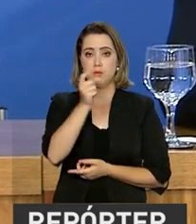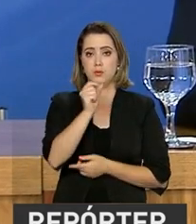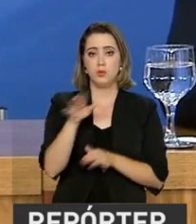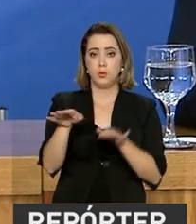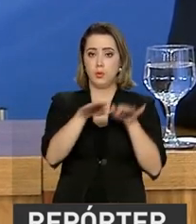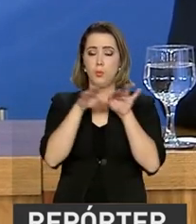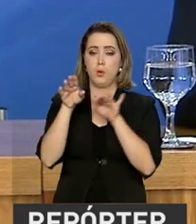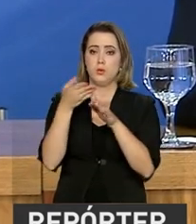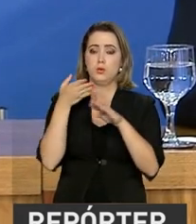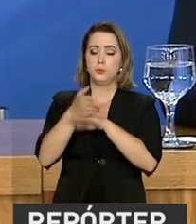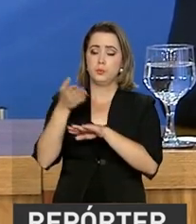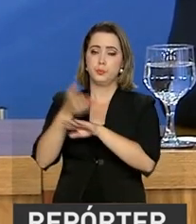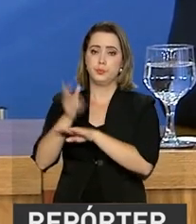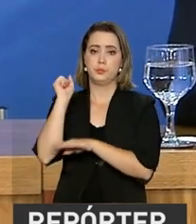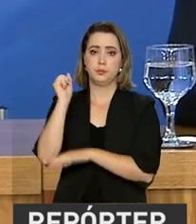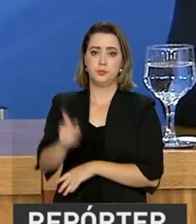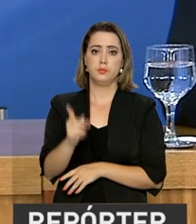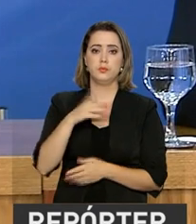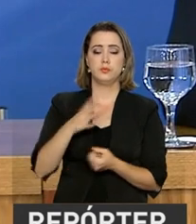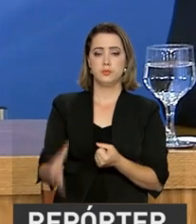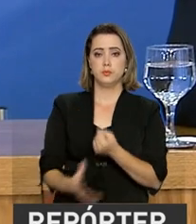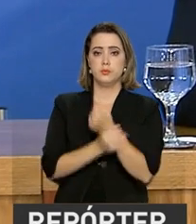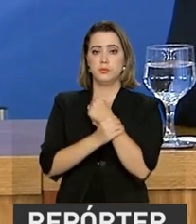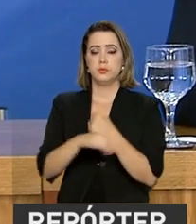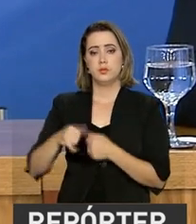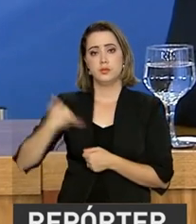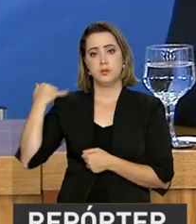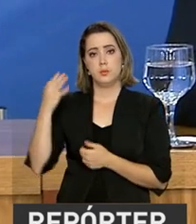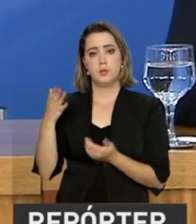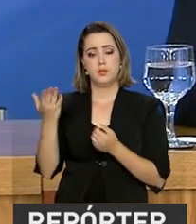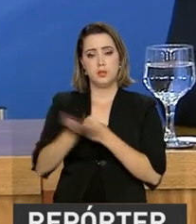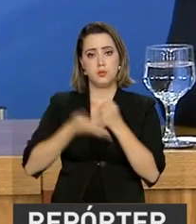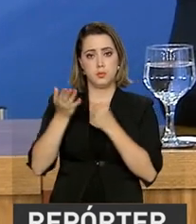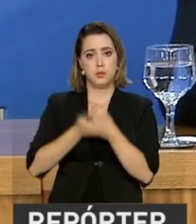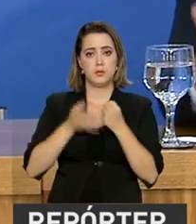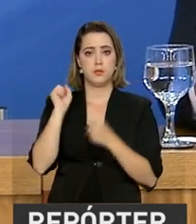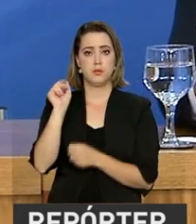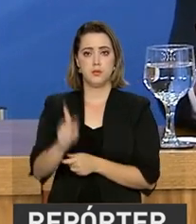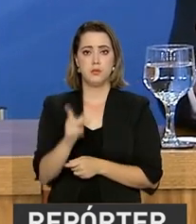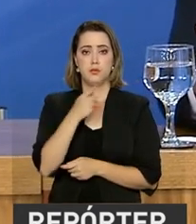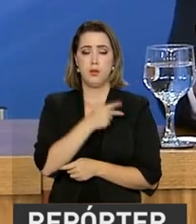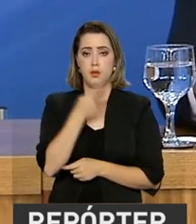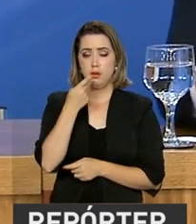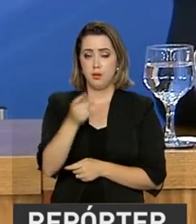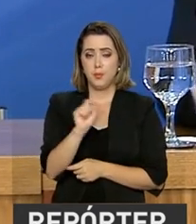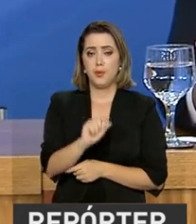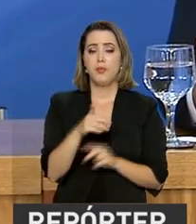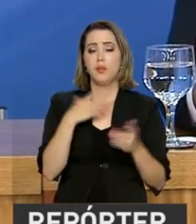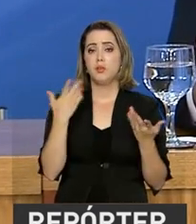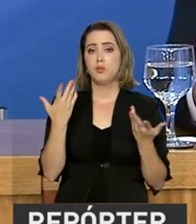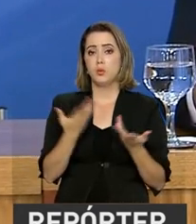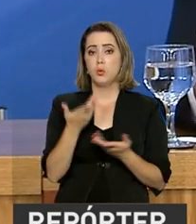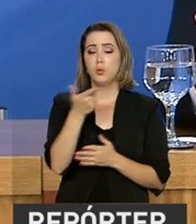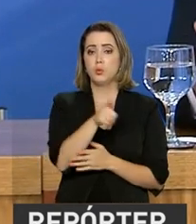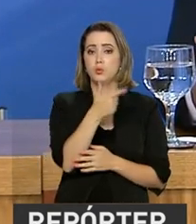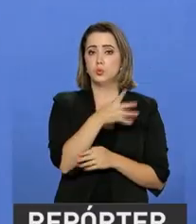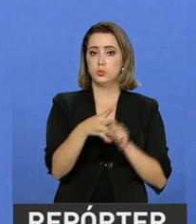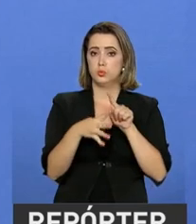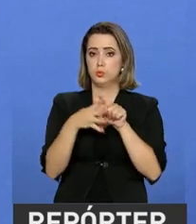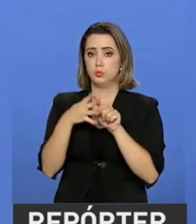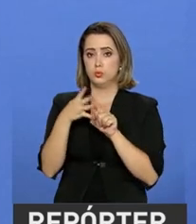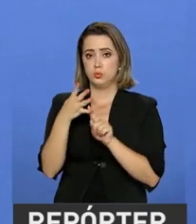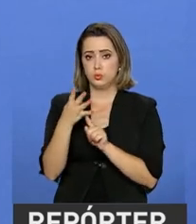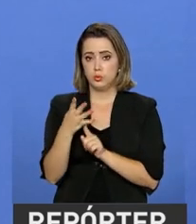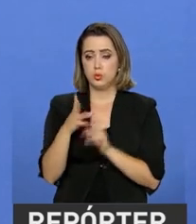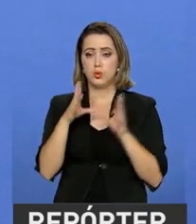no acesso à previdência e assegurar uma idade mínima para aposentadoria Arthur Maia também comentou os outros quatro